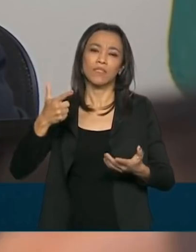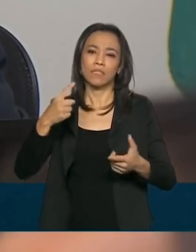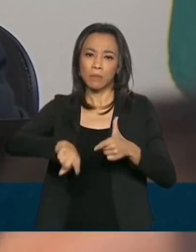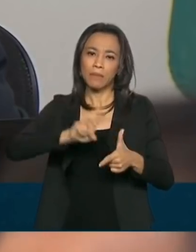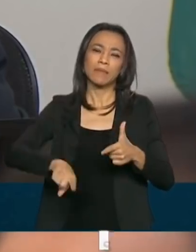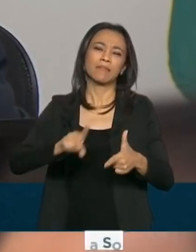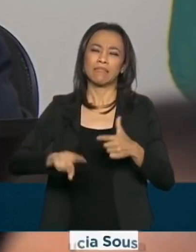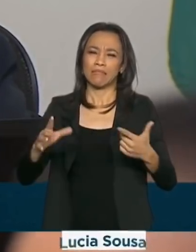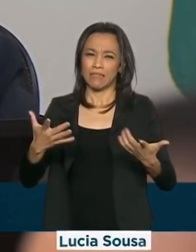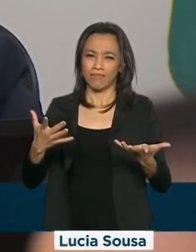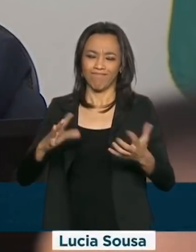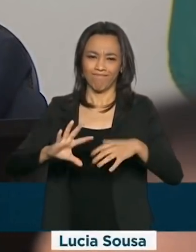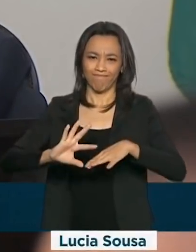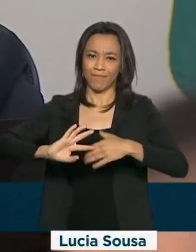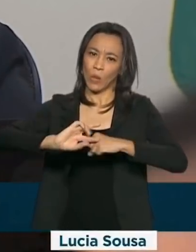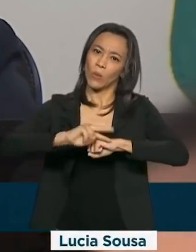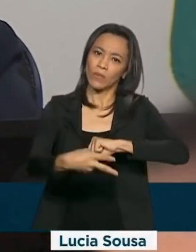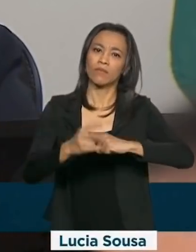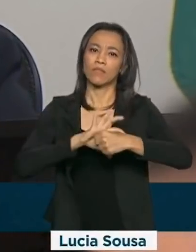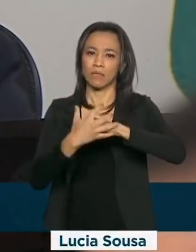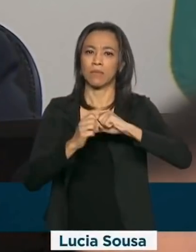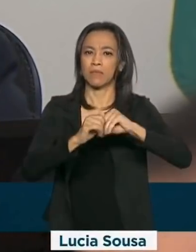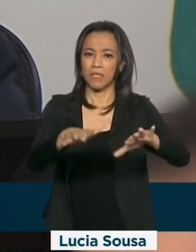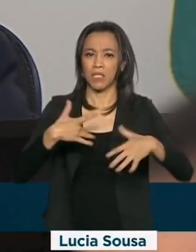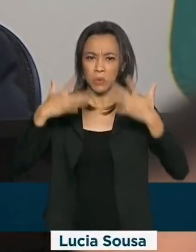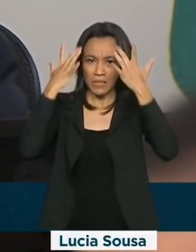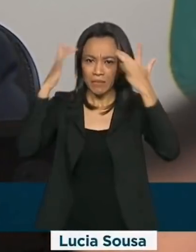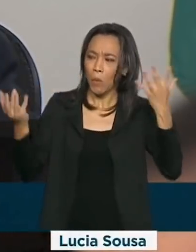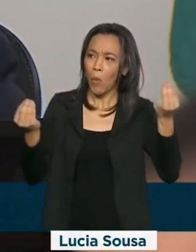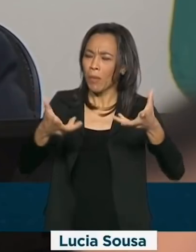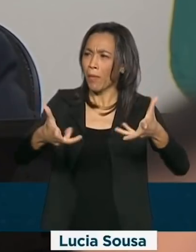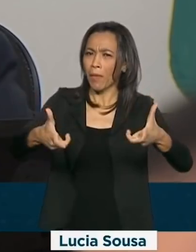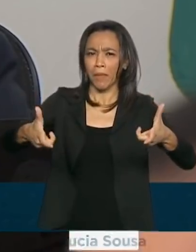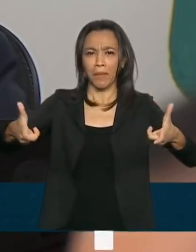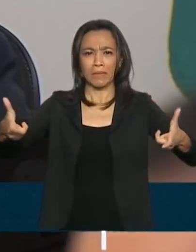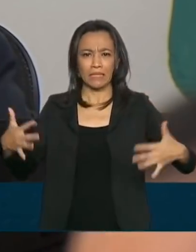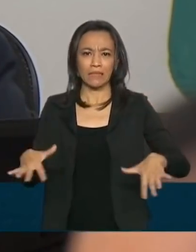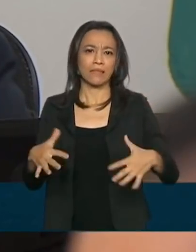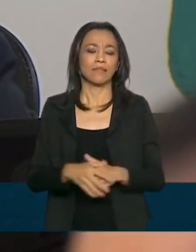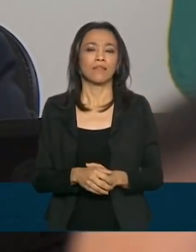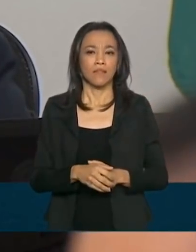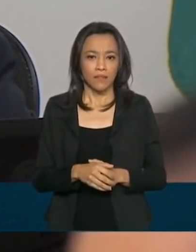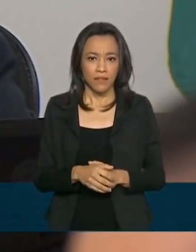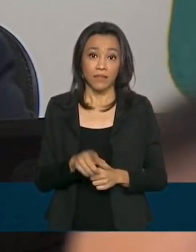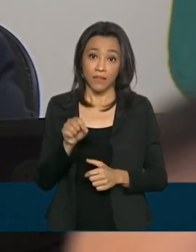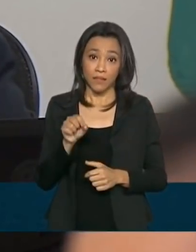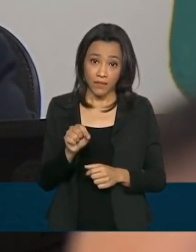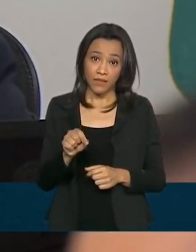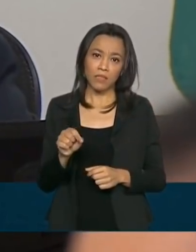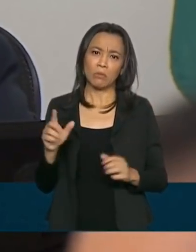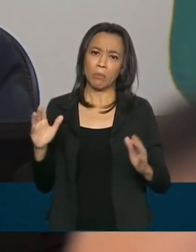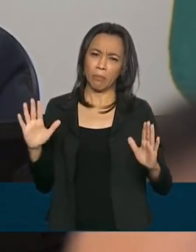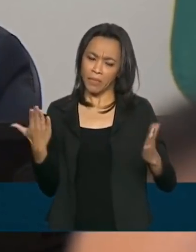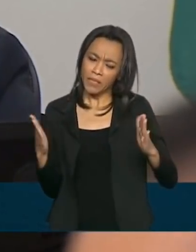o tamanho da sua dimensão, mas sabemos que ela realmente e muito prejudicou não só